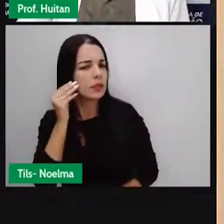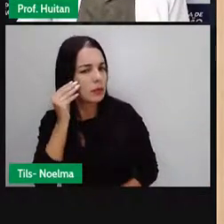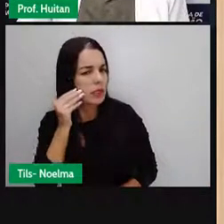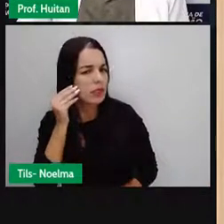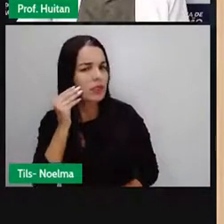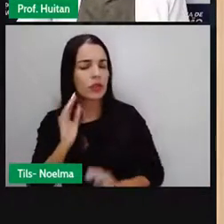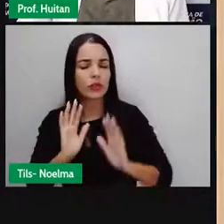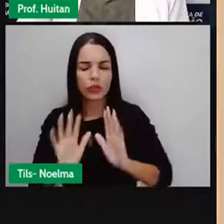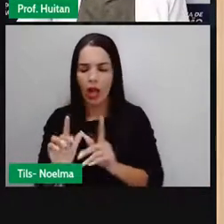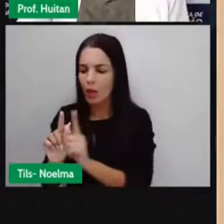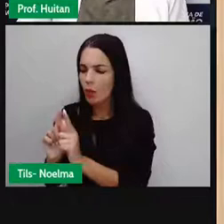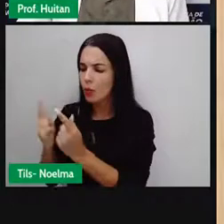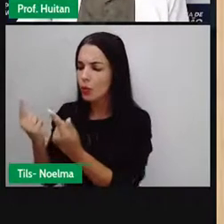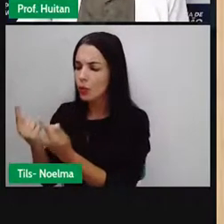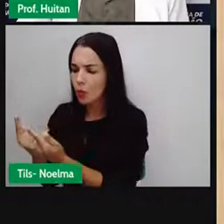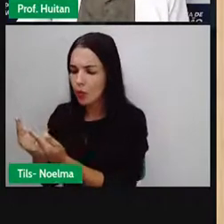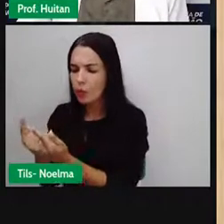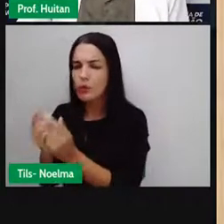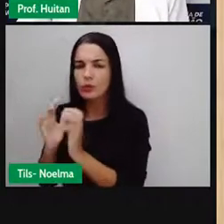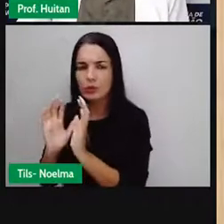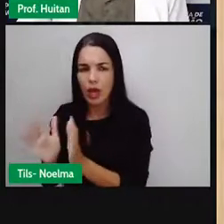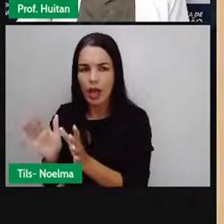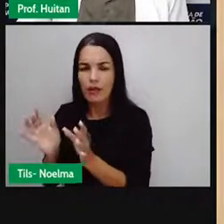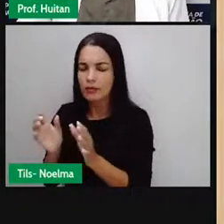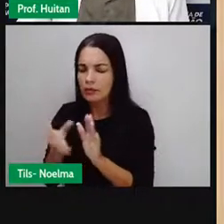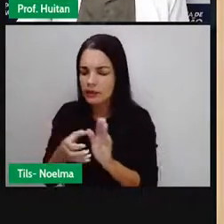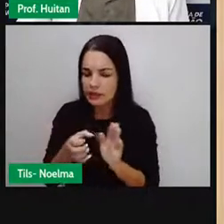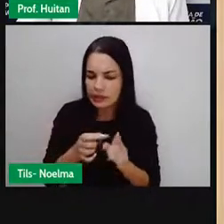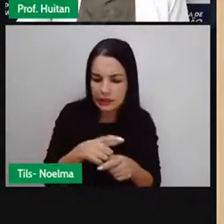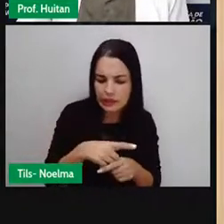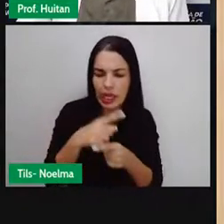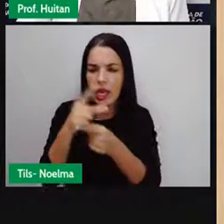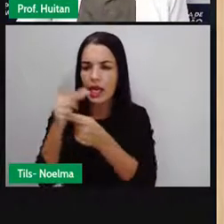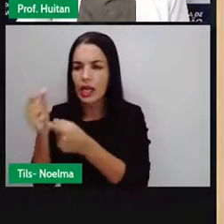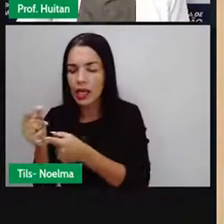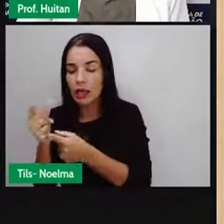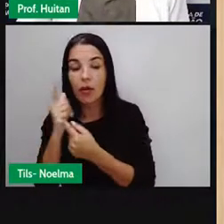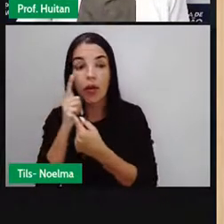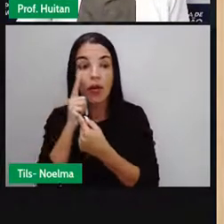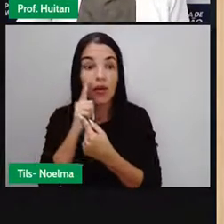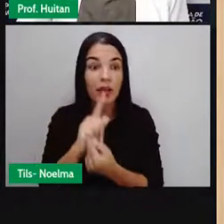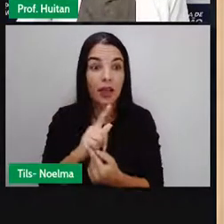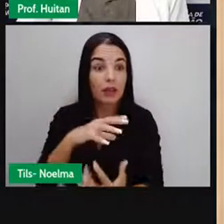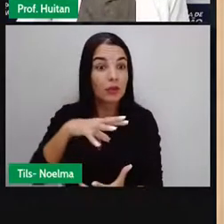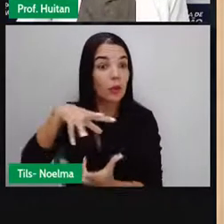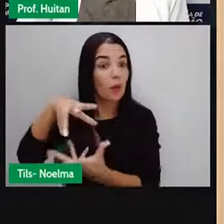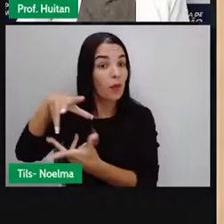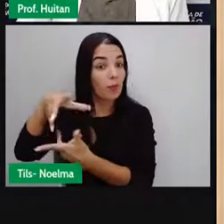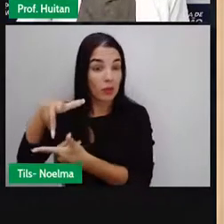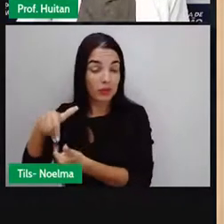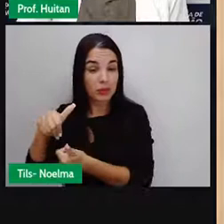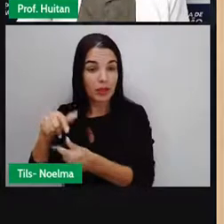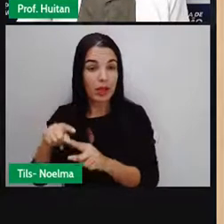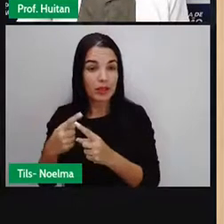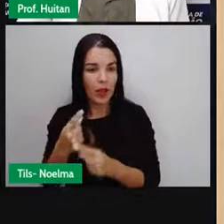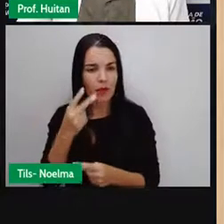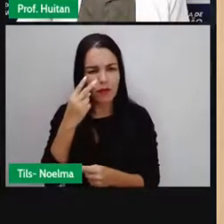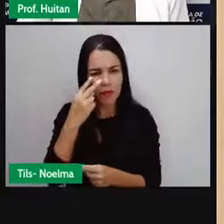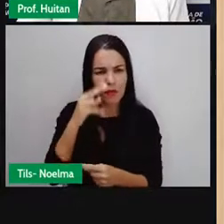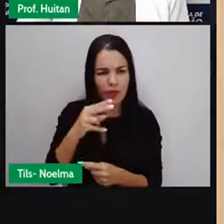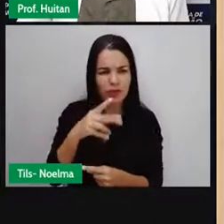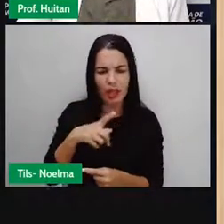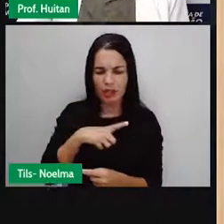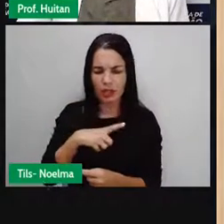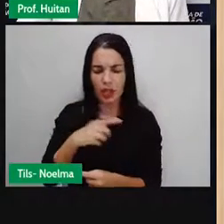suas tribos e ganhando o mundo. Então, observem que, apesar disso, apesar dessas novas experiências,